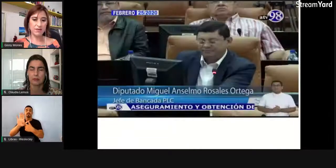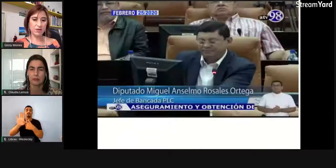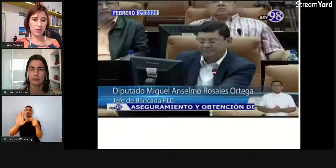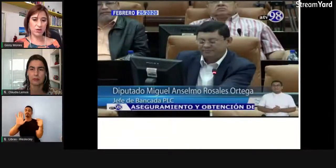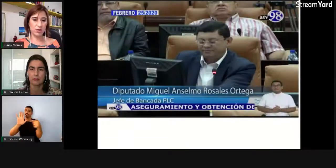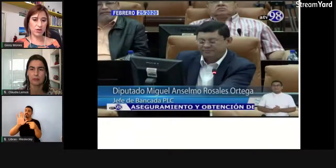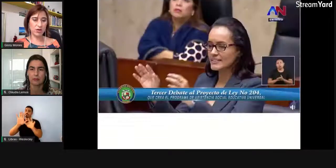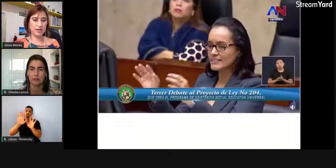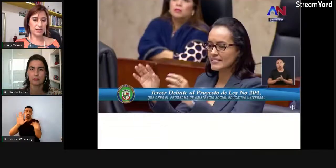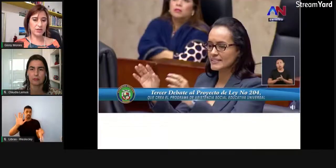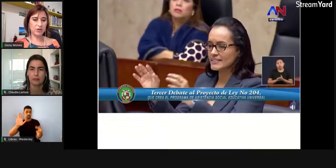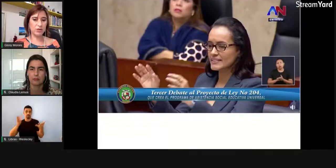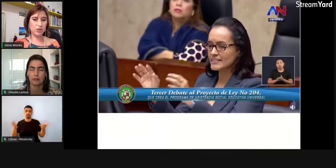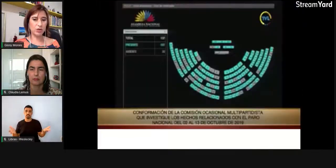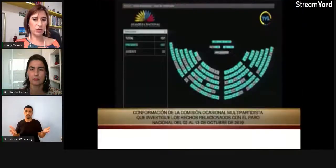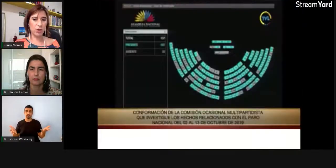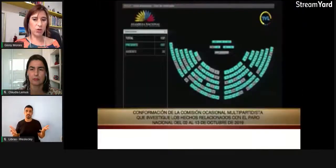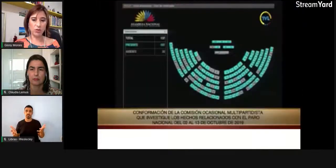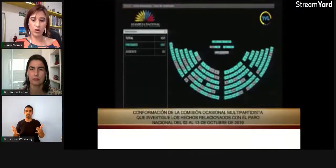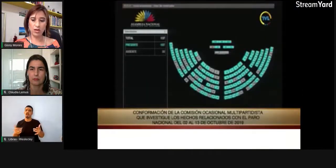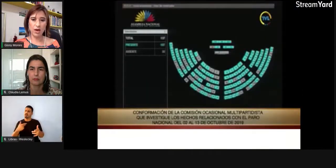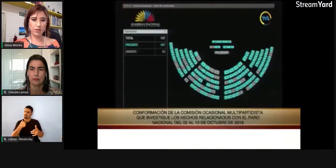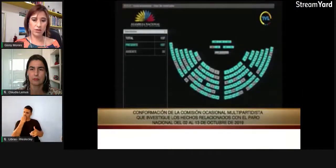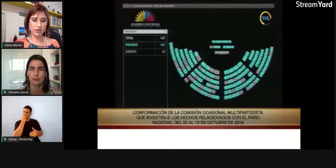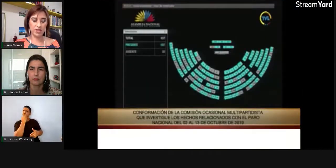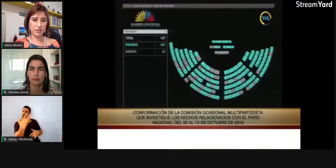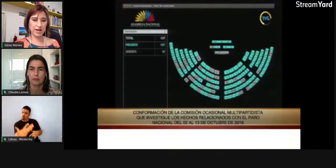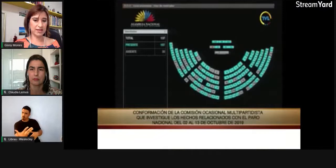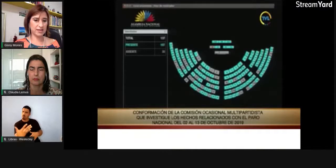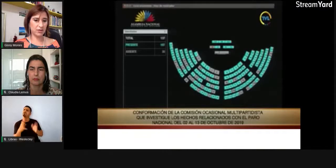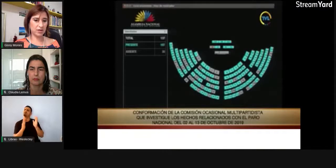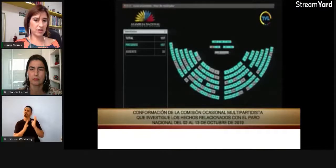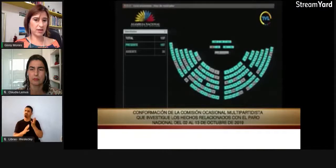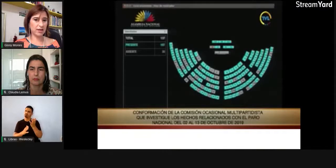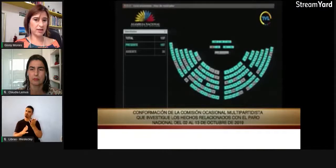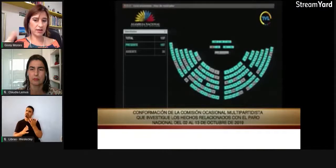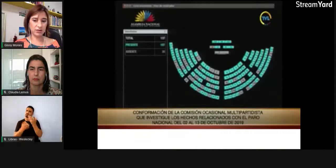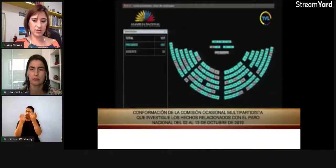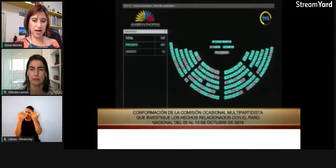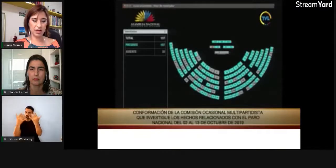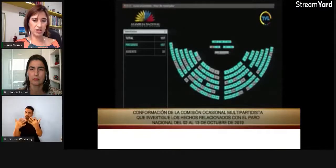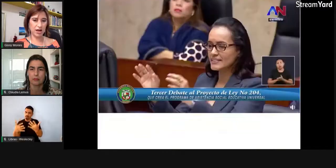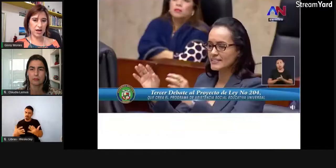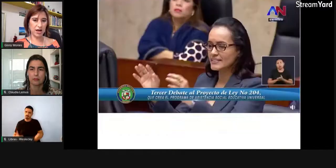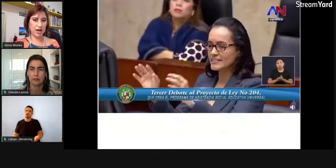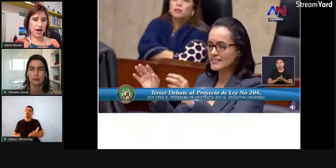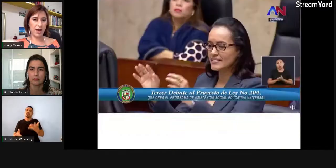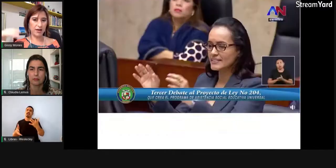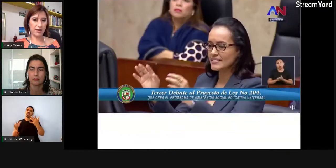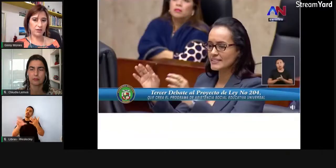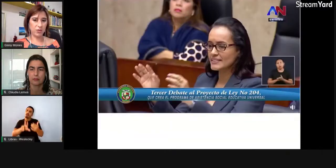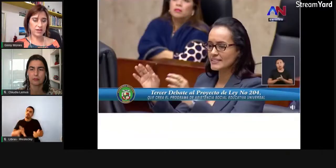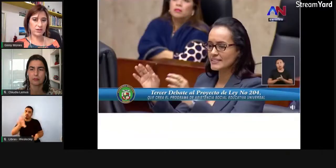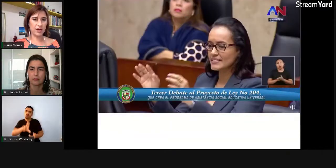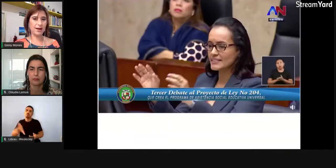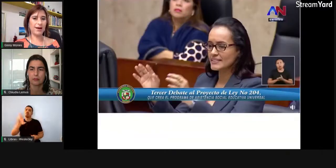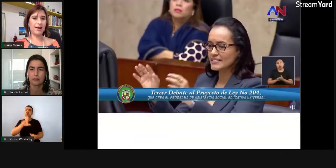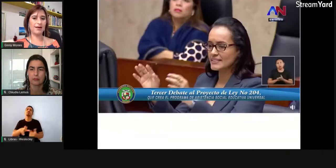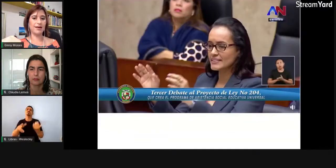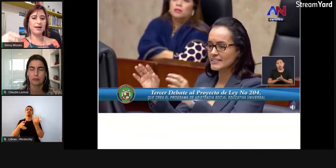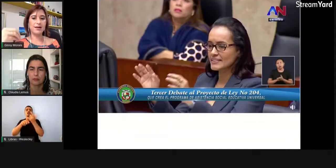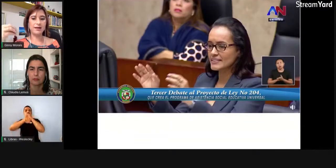Esse nível que eu classifico de muito bom, que é o nível de explicação, que tenta usar a